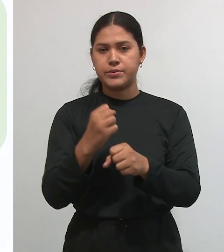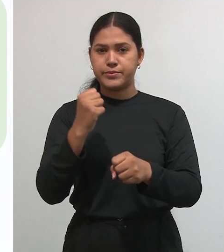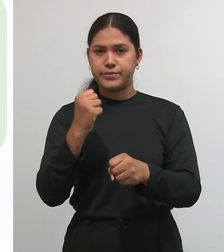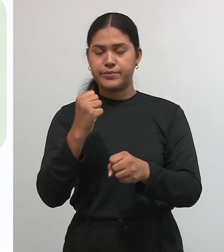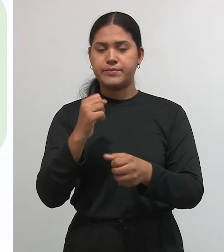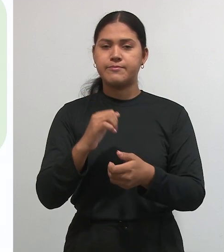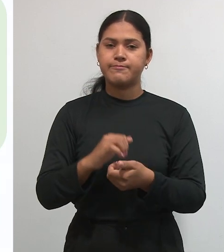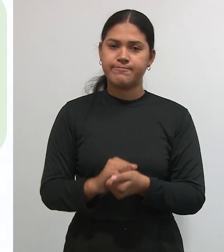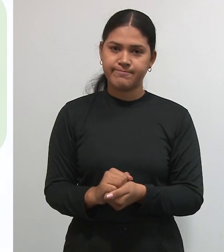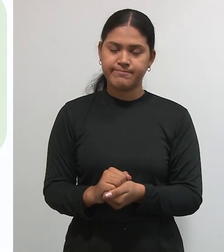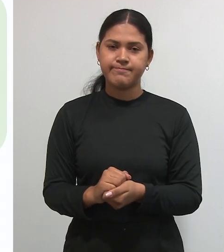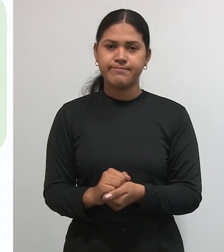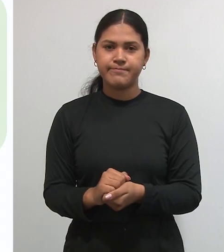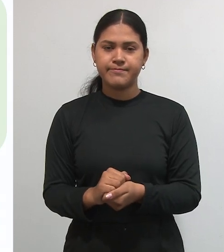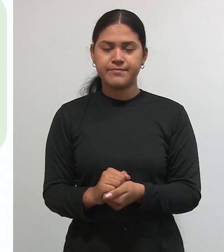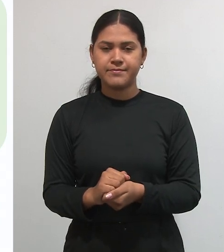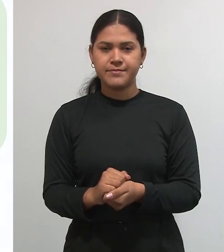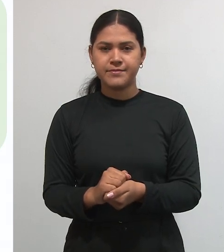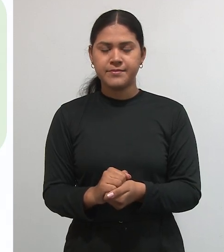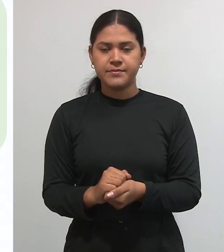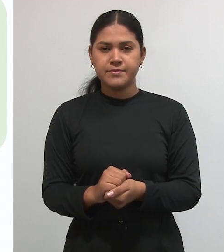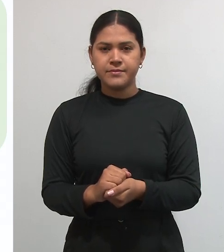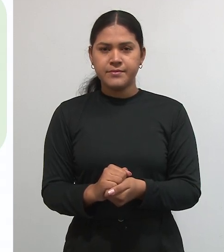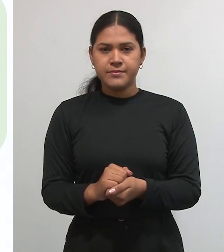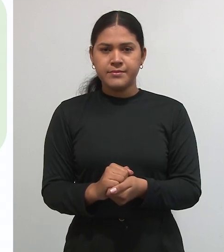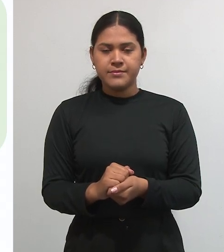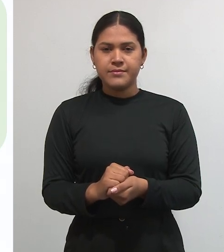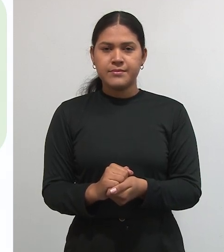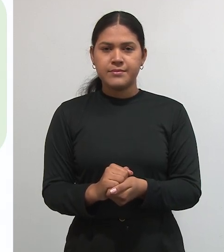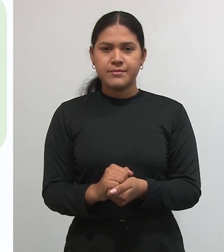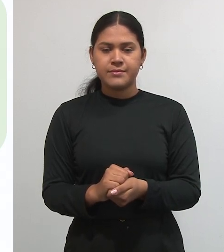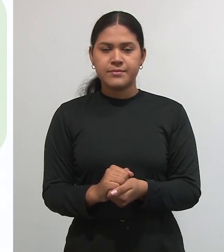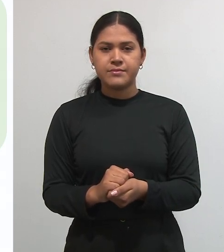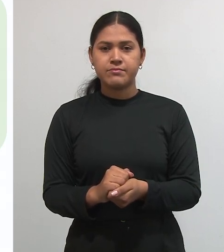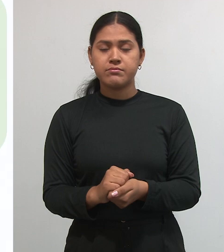essas normas, tá? A gente está aqui